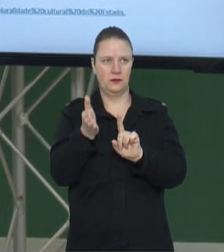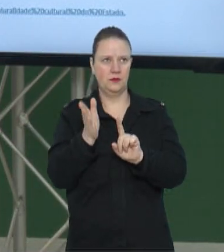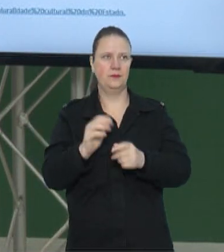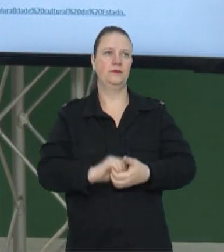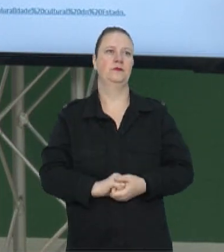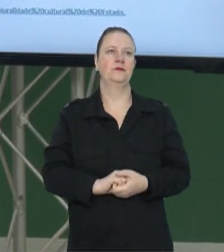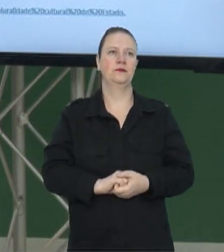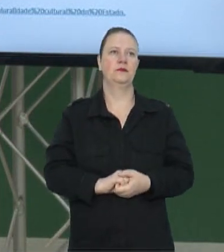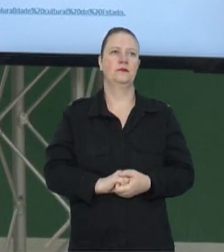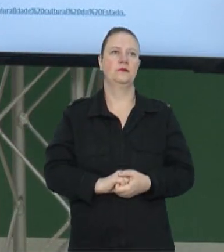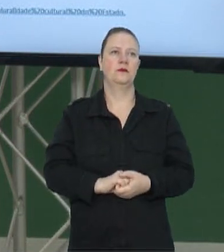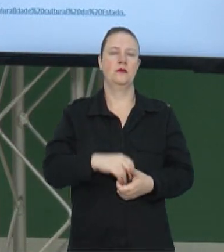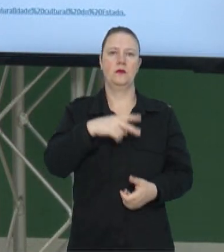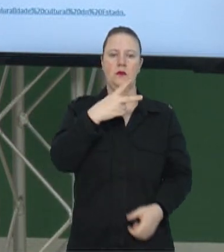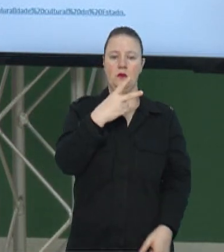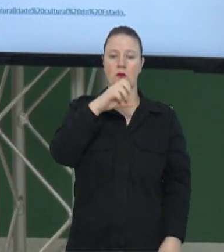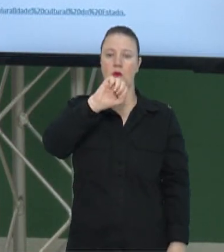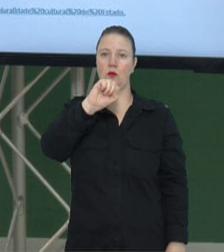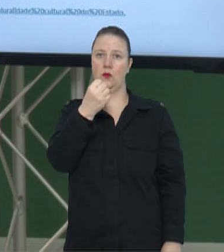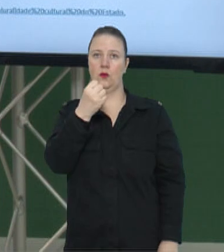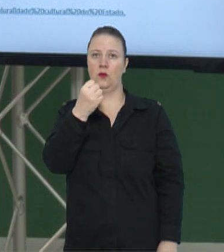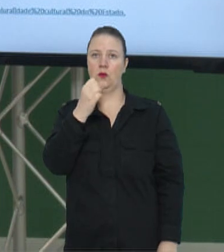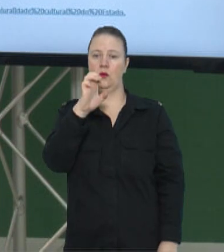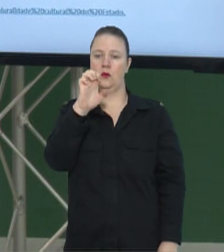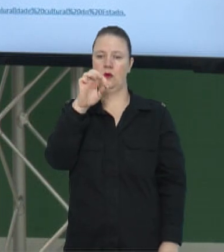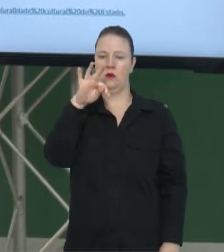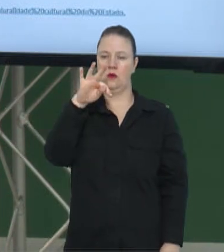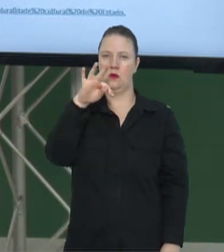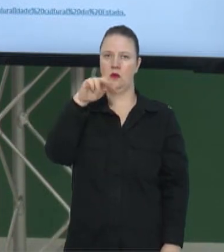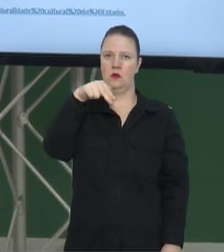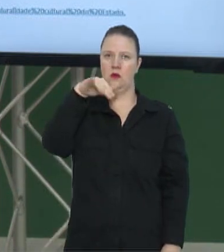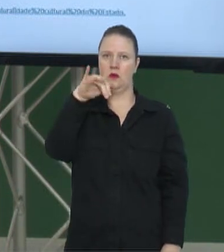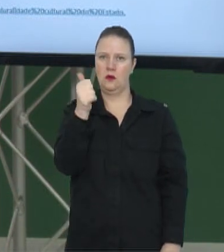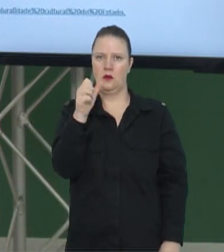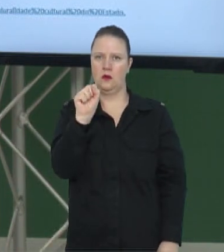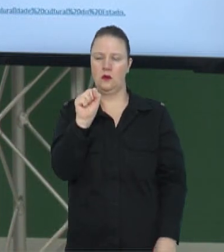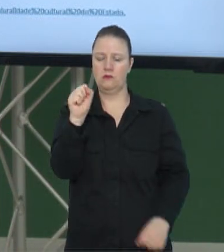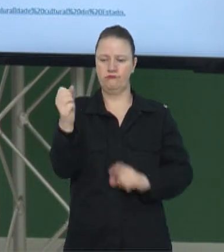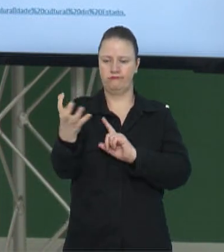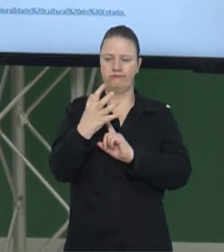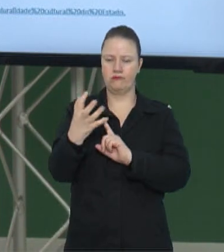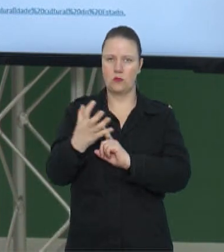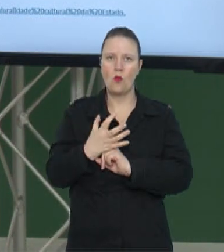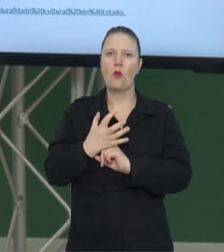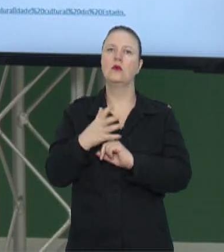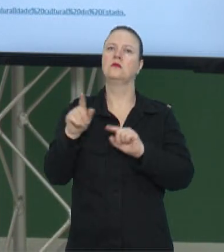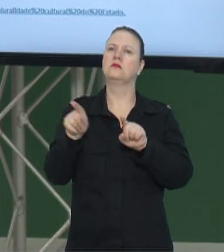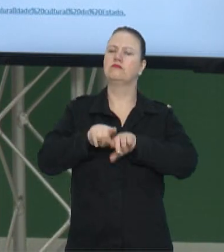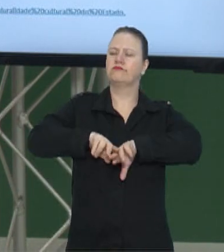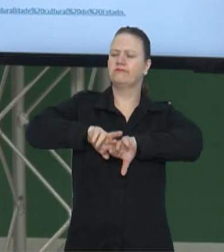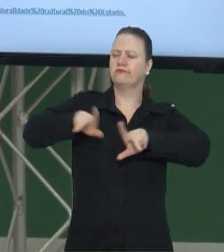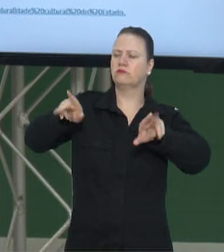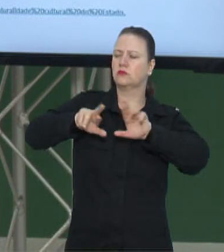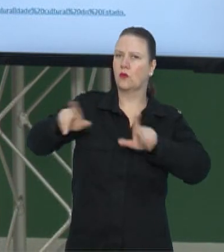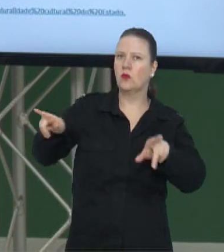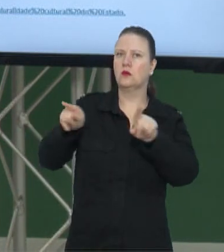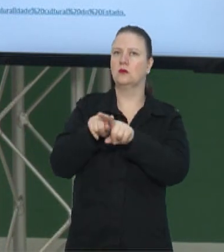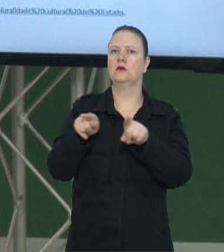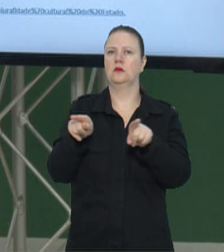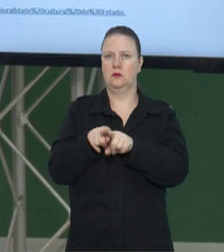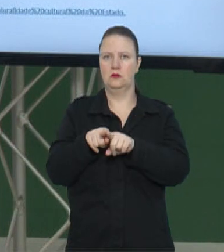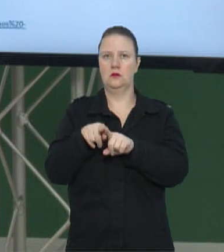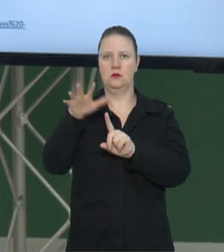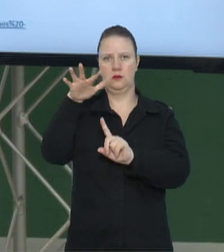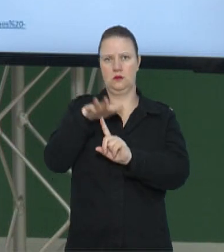aqui. São ao todo 28 etnias que contribuem para essa diversidade étnica do nosso